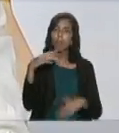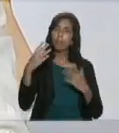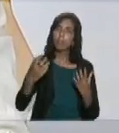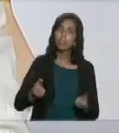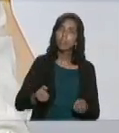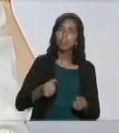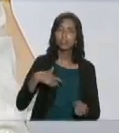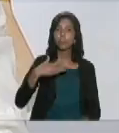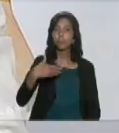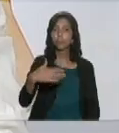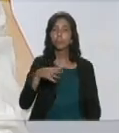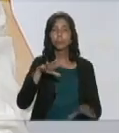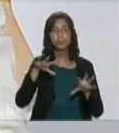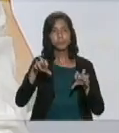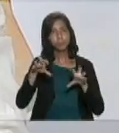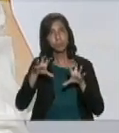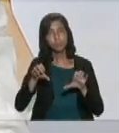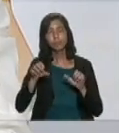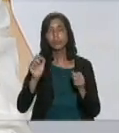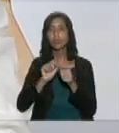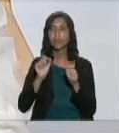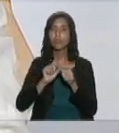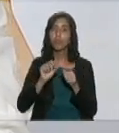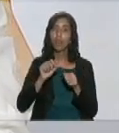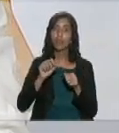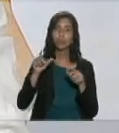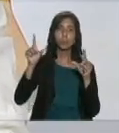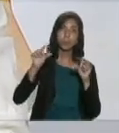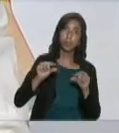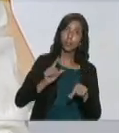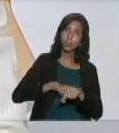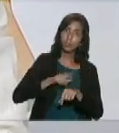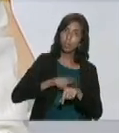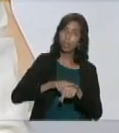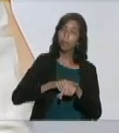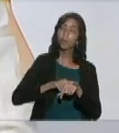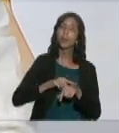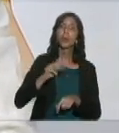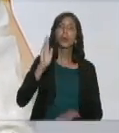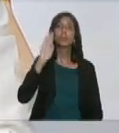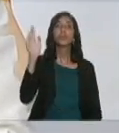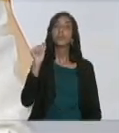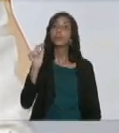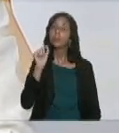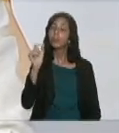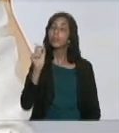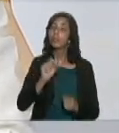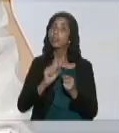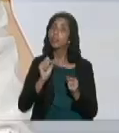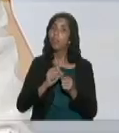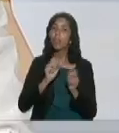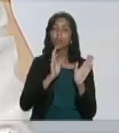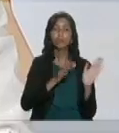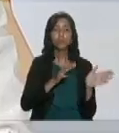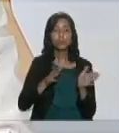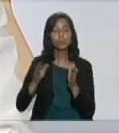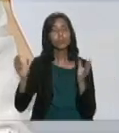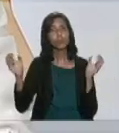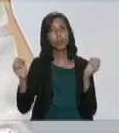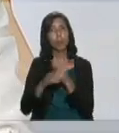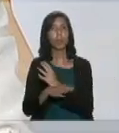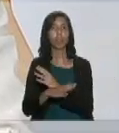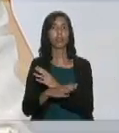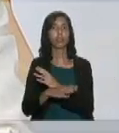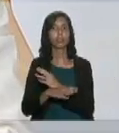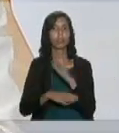aceita uma sequência completa da Chantala, faz uma sequência menor. O importante sempre da Chantala é você fazer a sequência completa